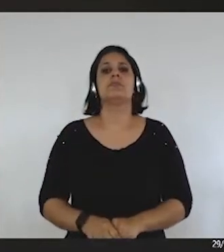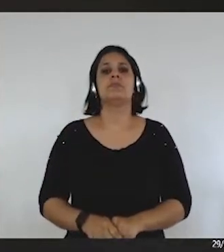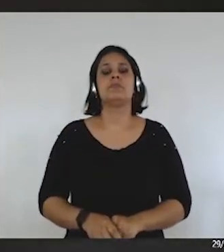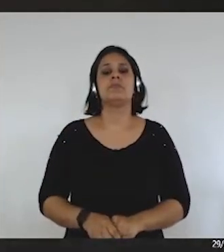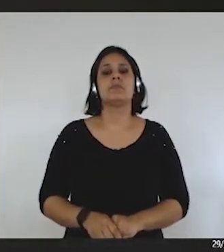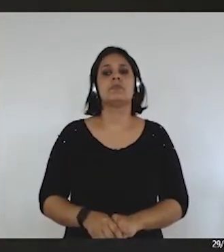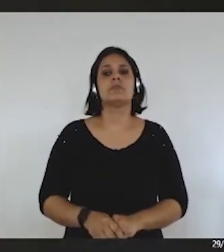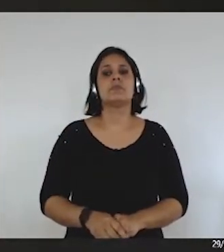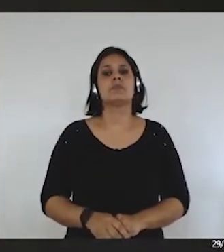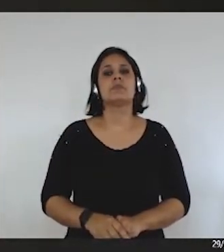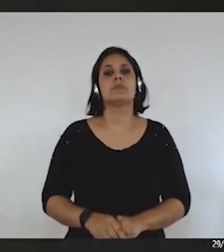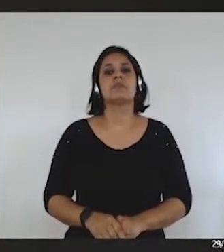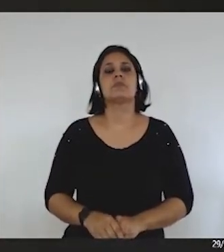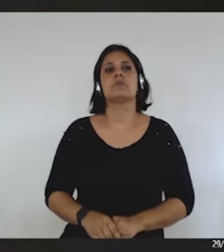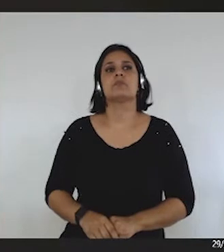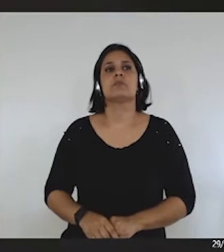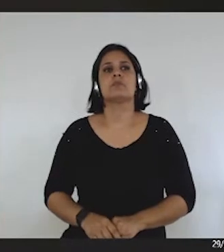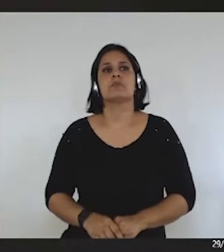O